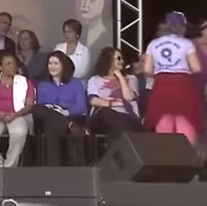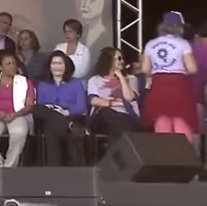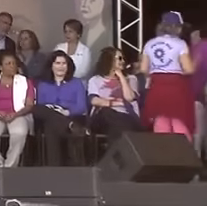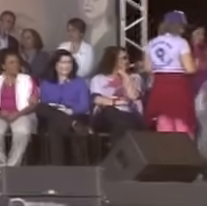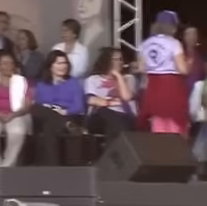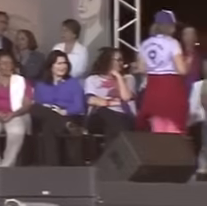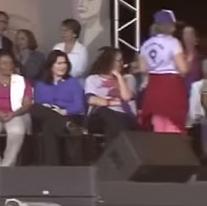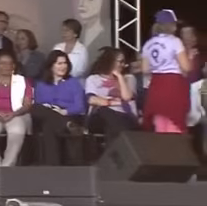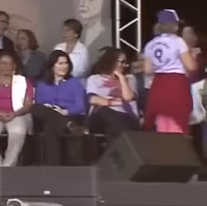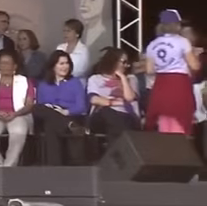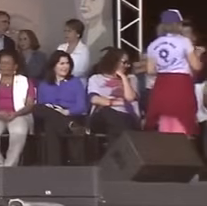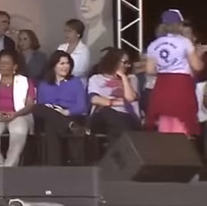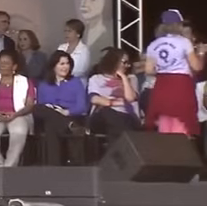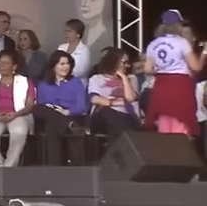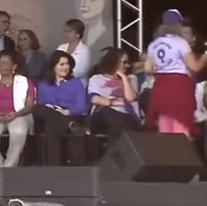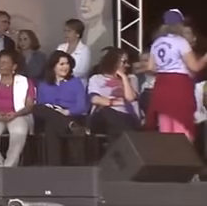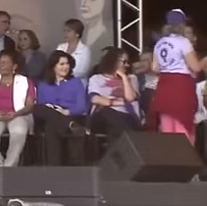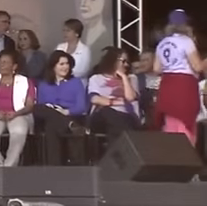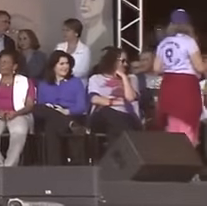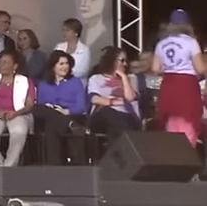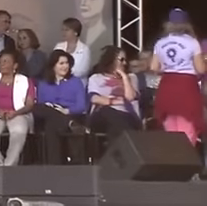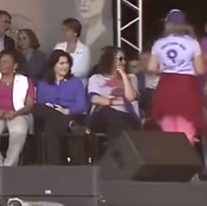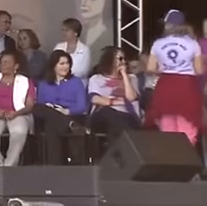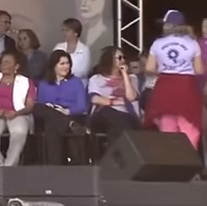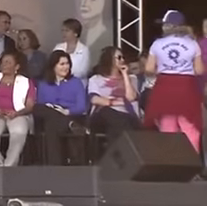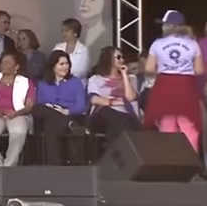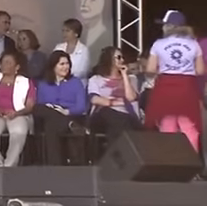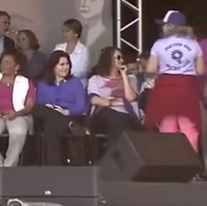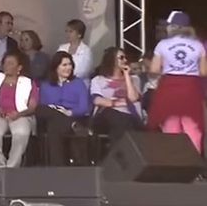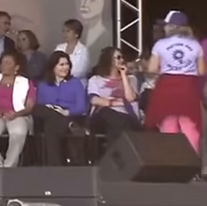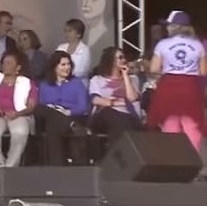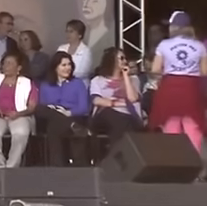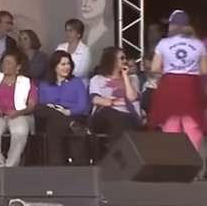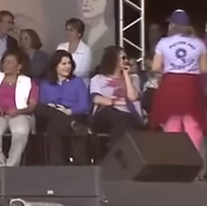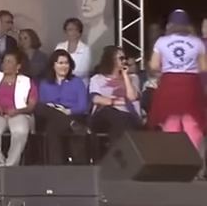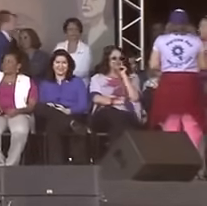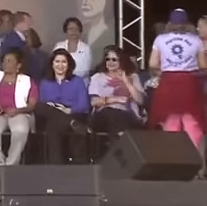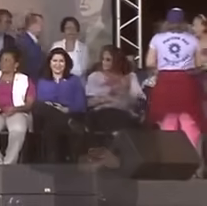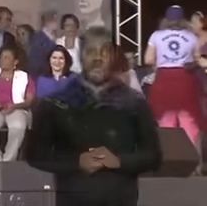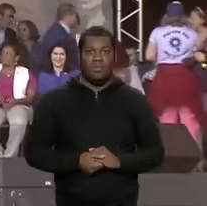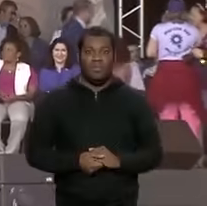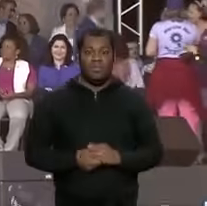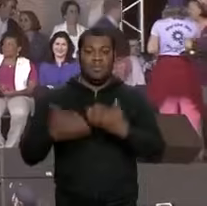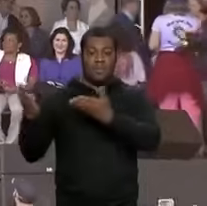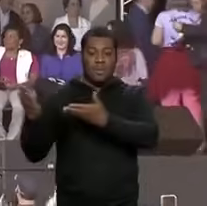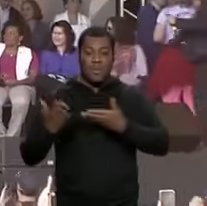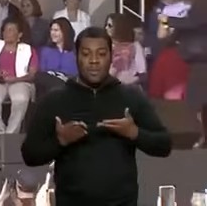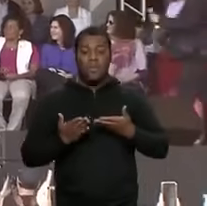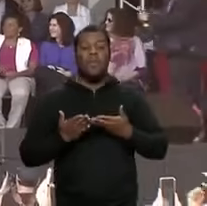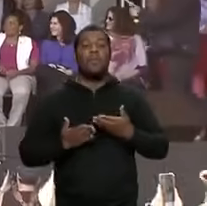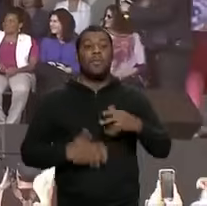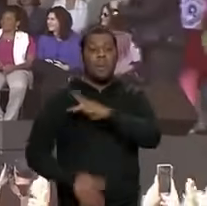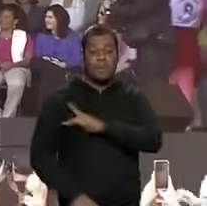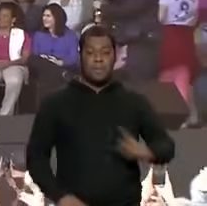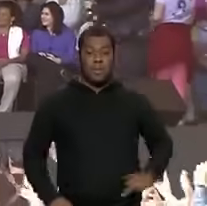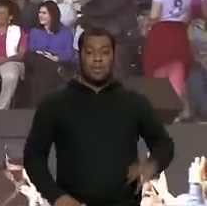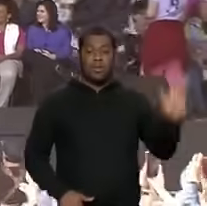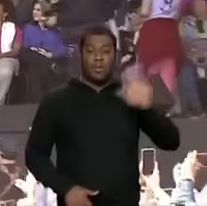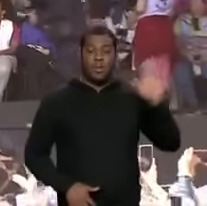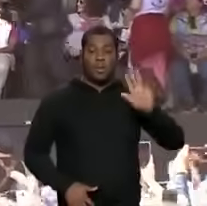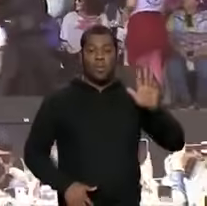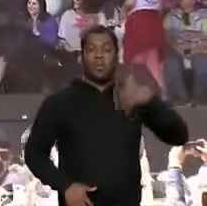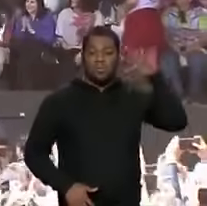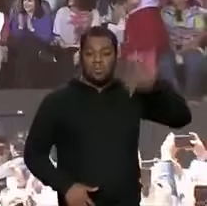senhoras e senhores com a palavra o Presidente da República Luiz Inácio Lula da